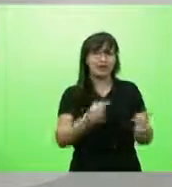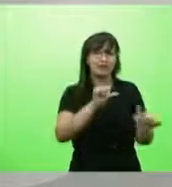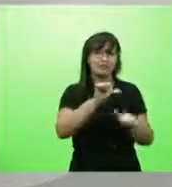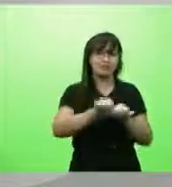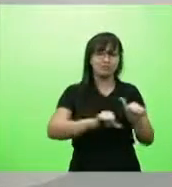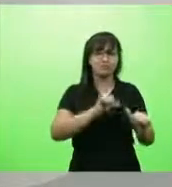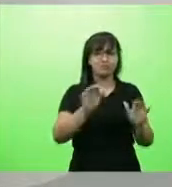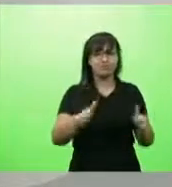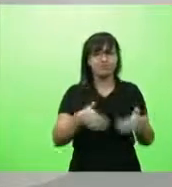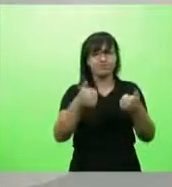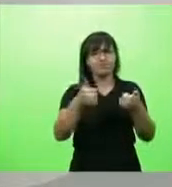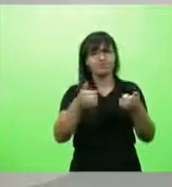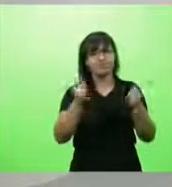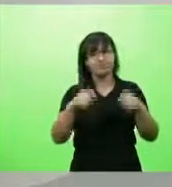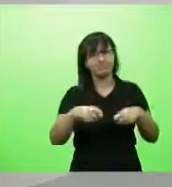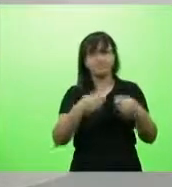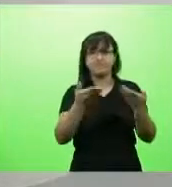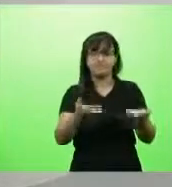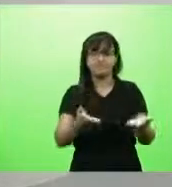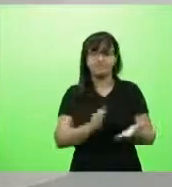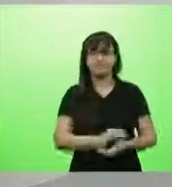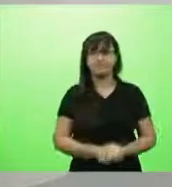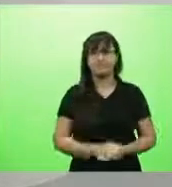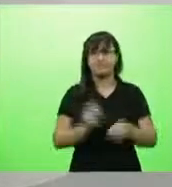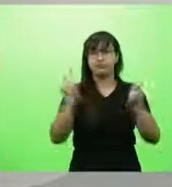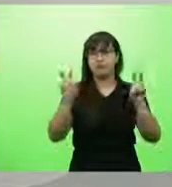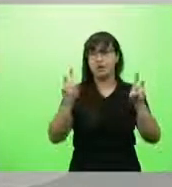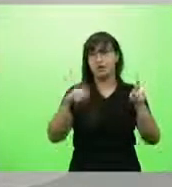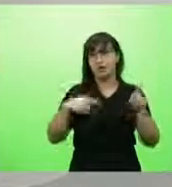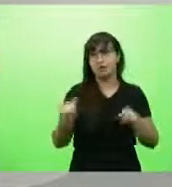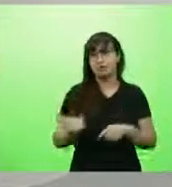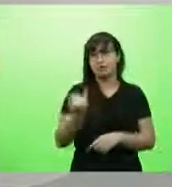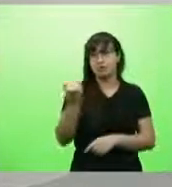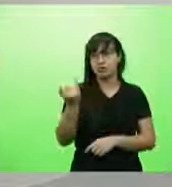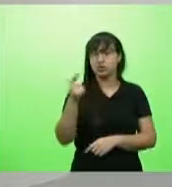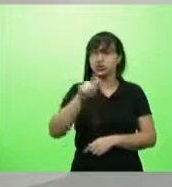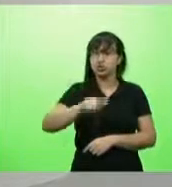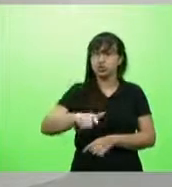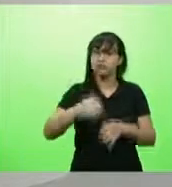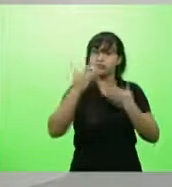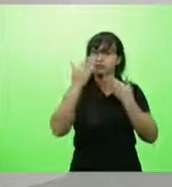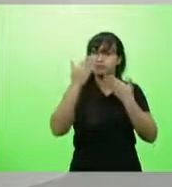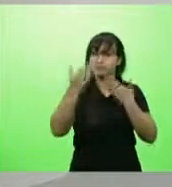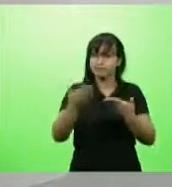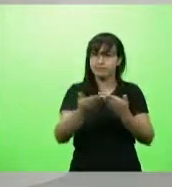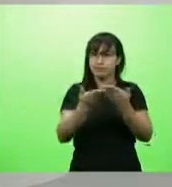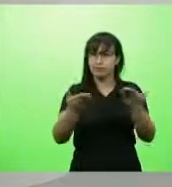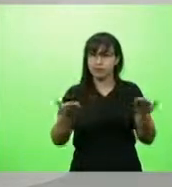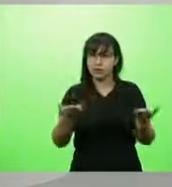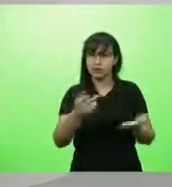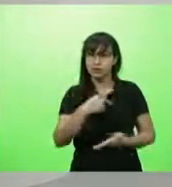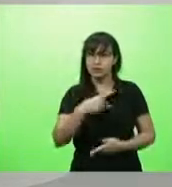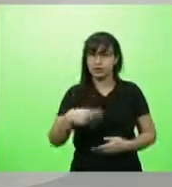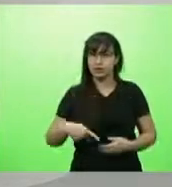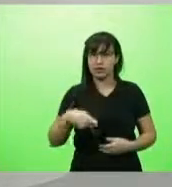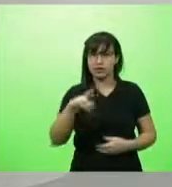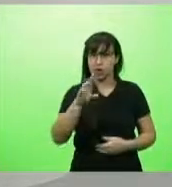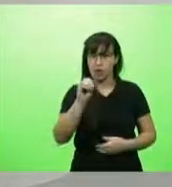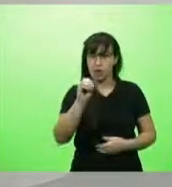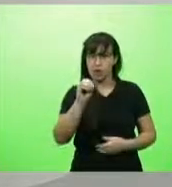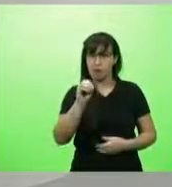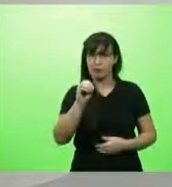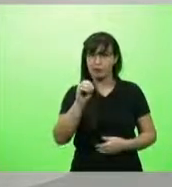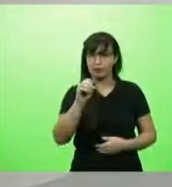um ponto que eu queria trazer. E, mais uma vez aqui, eu quero agradecer à presidente Roberta e à equipe que se